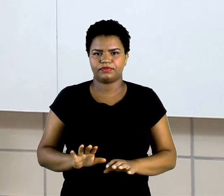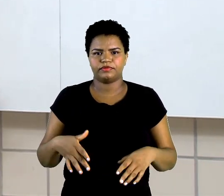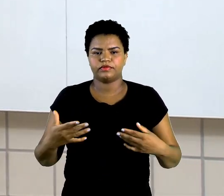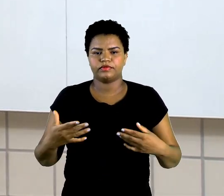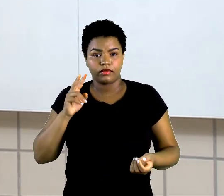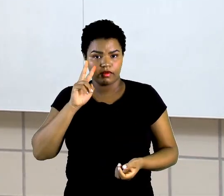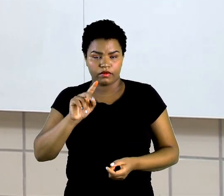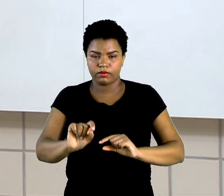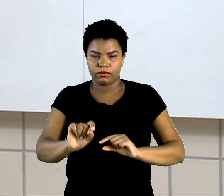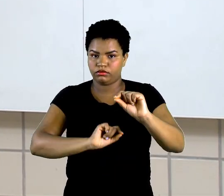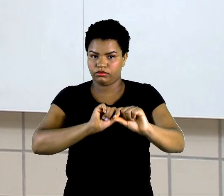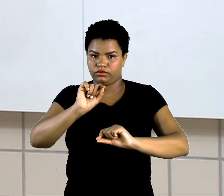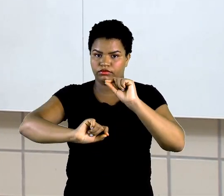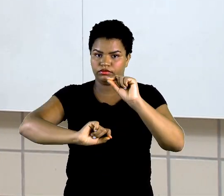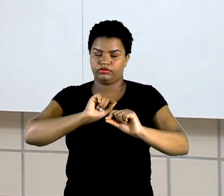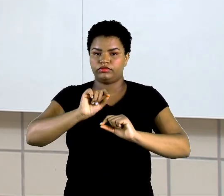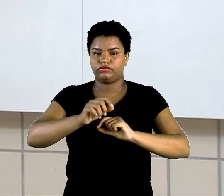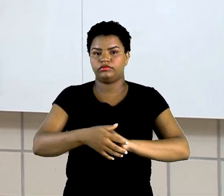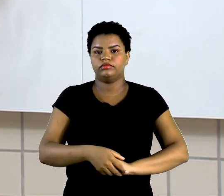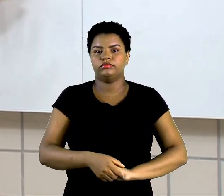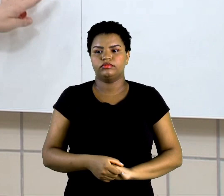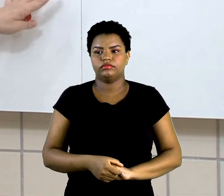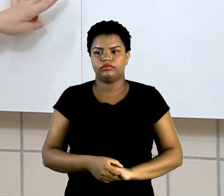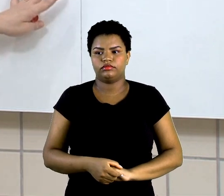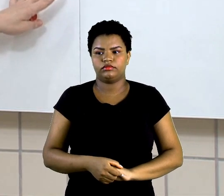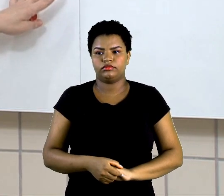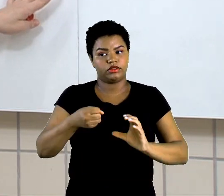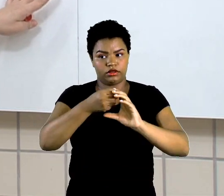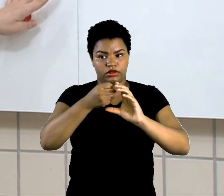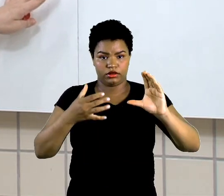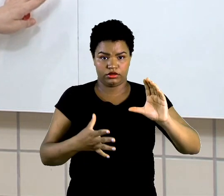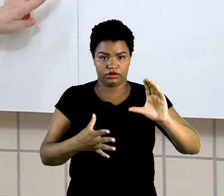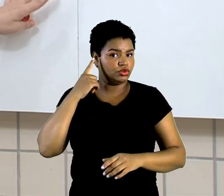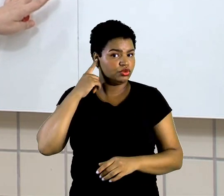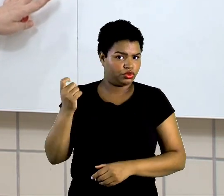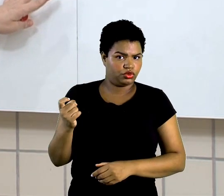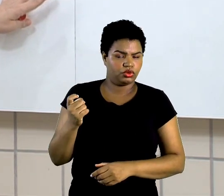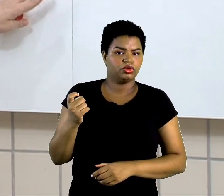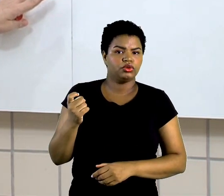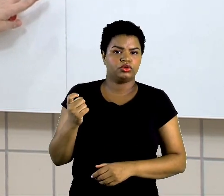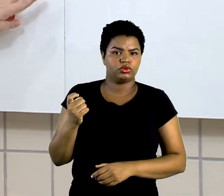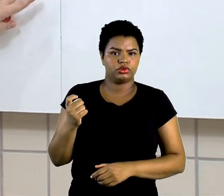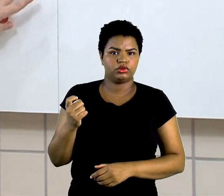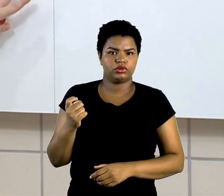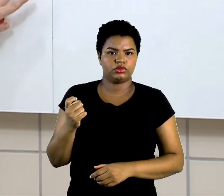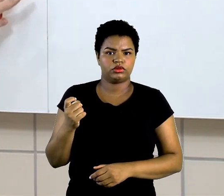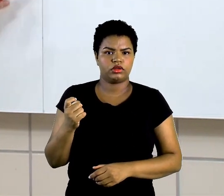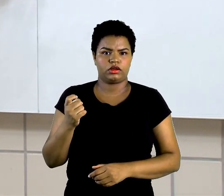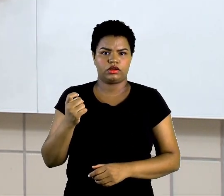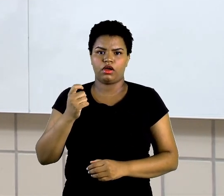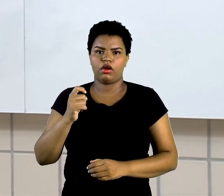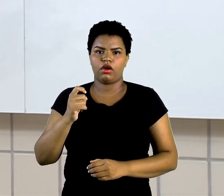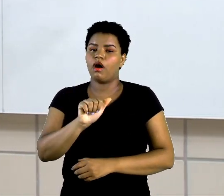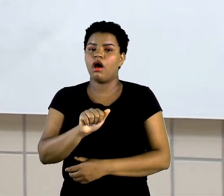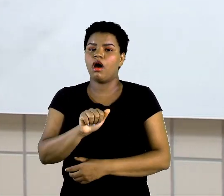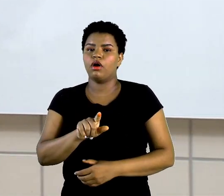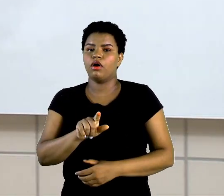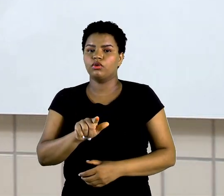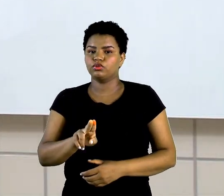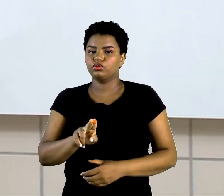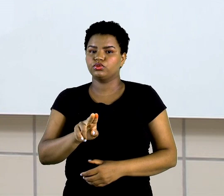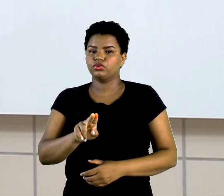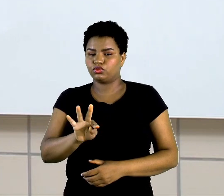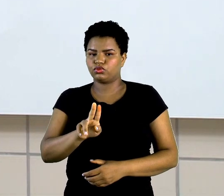vemos aqui que na característica do som, altura, temos o